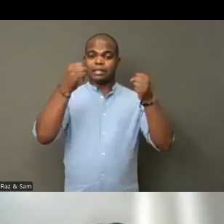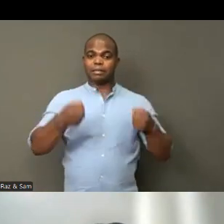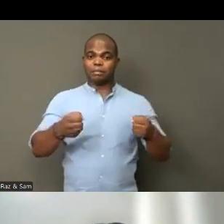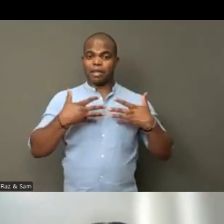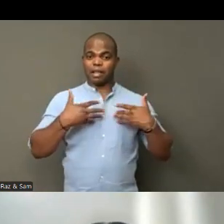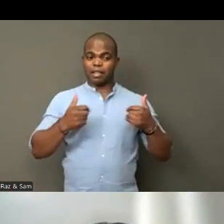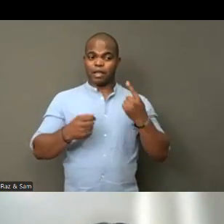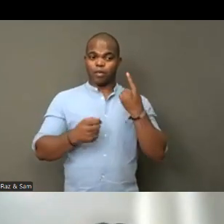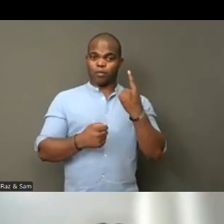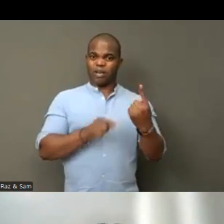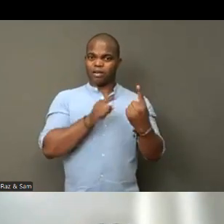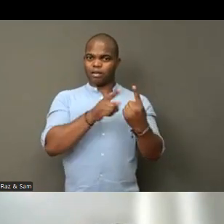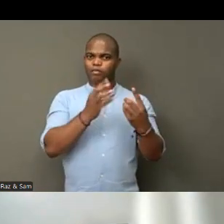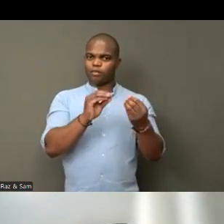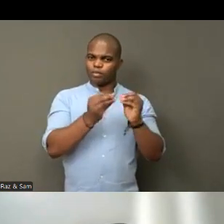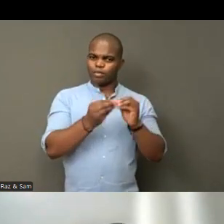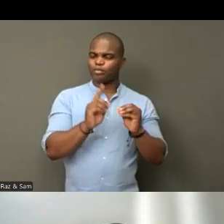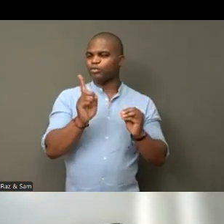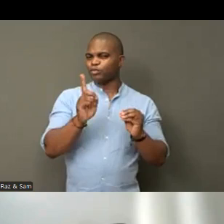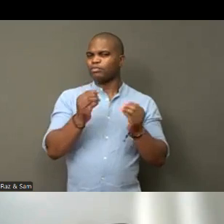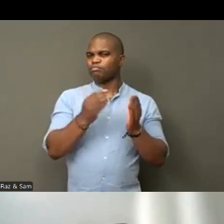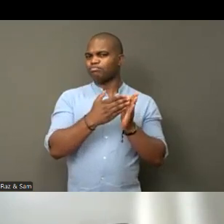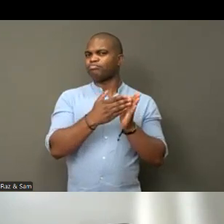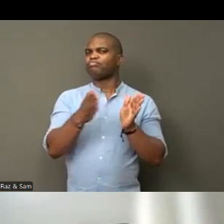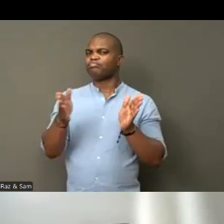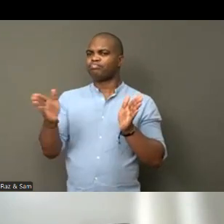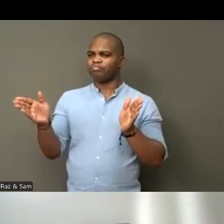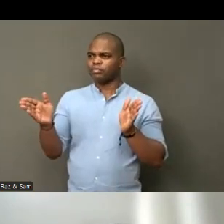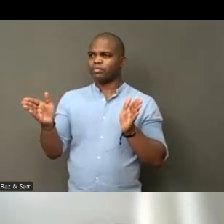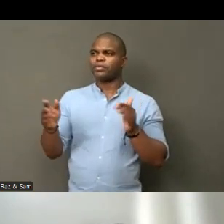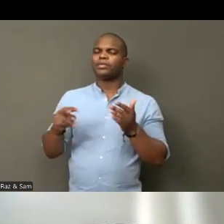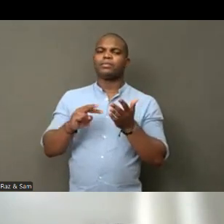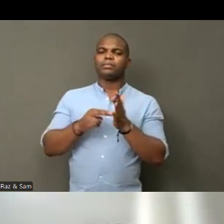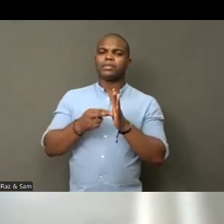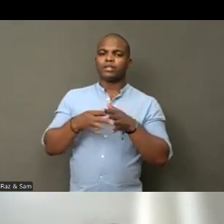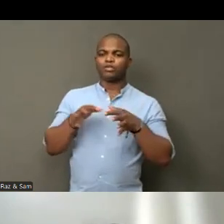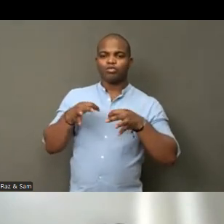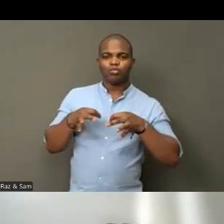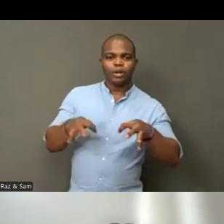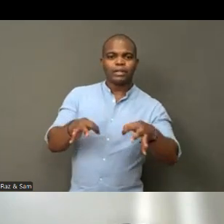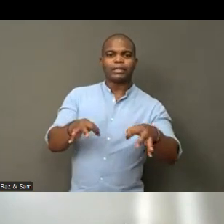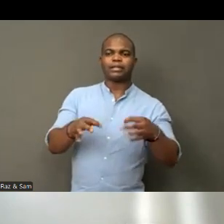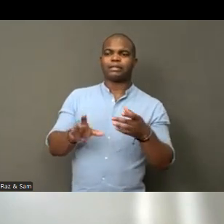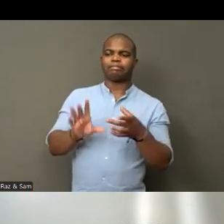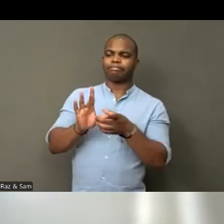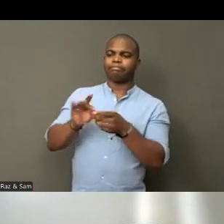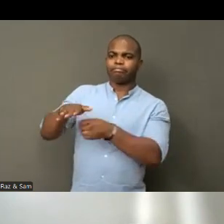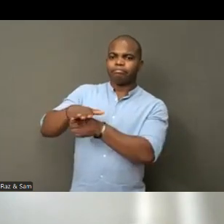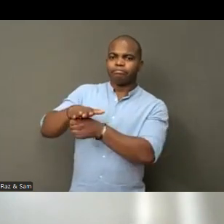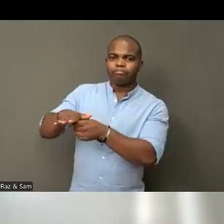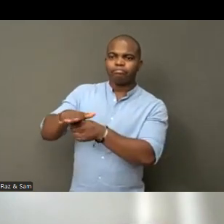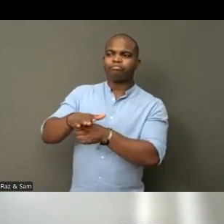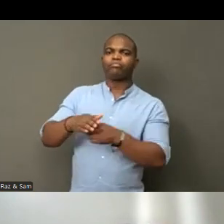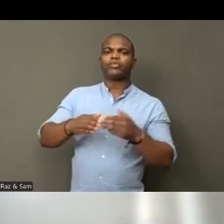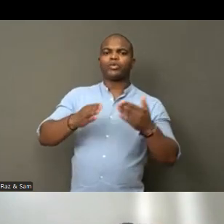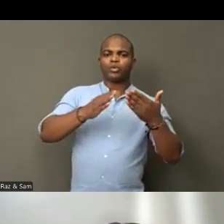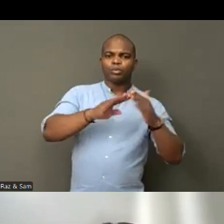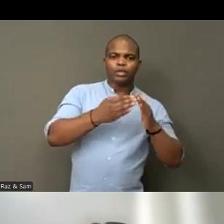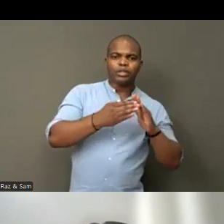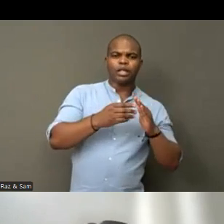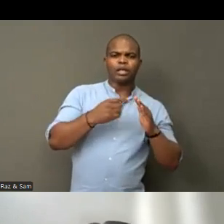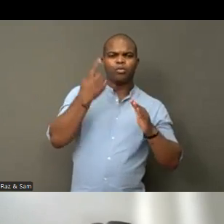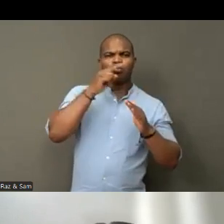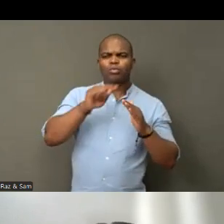usando duas estratégias diferentes. Uma, temos de fazer a nível territorial, temos de trabalhar com a população